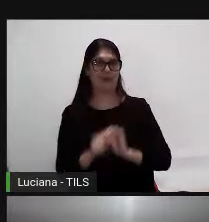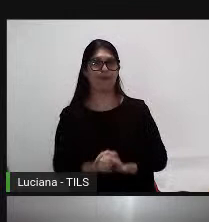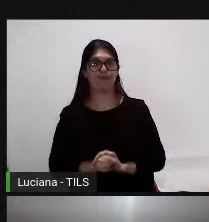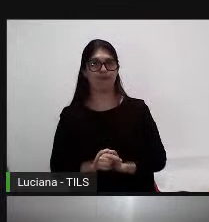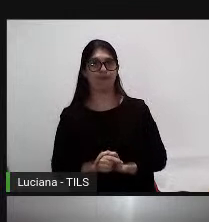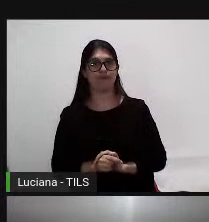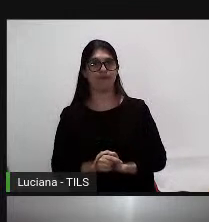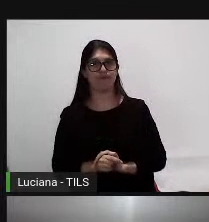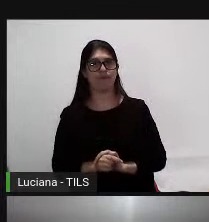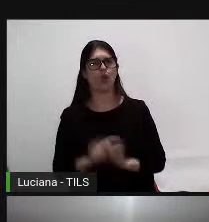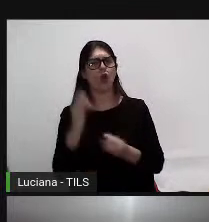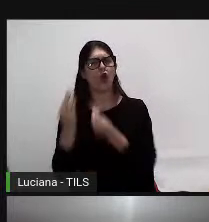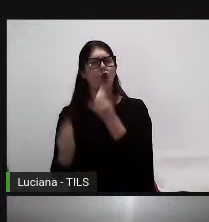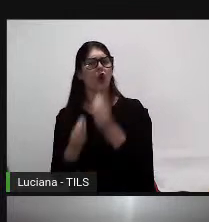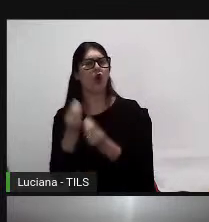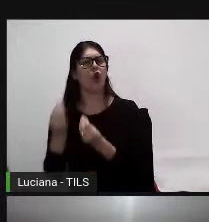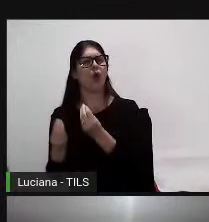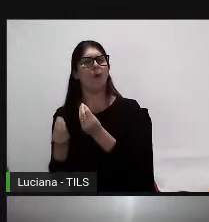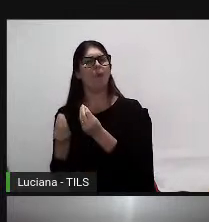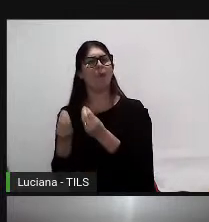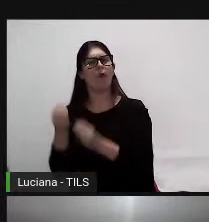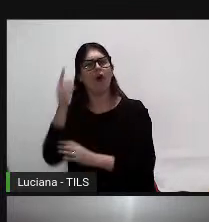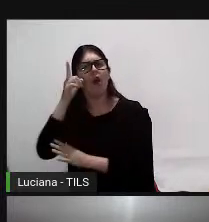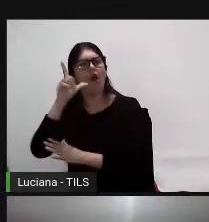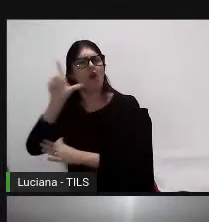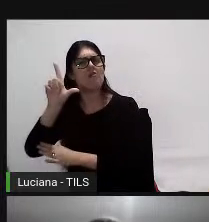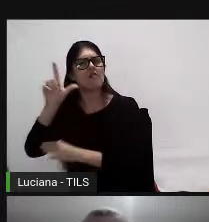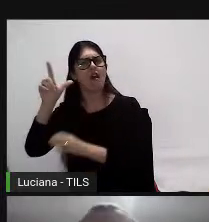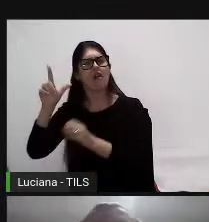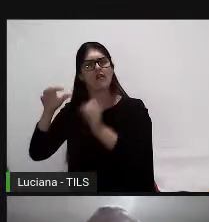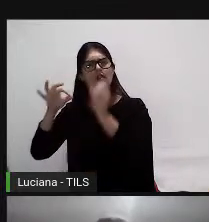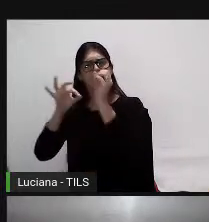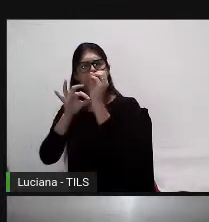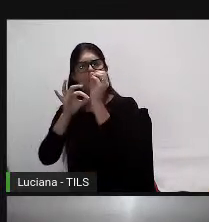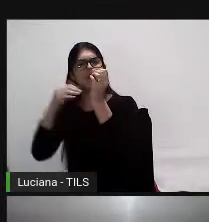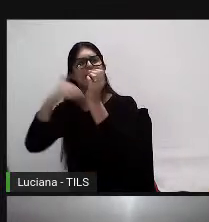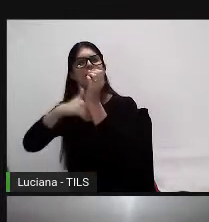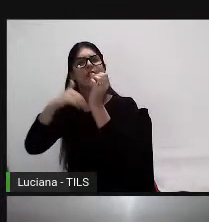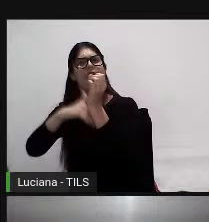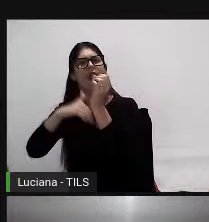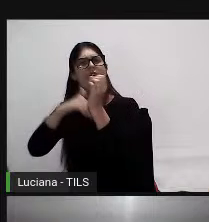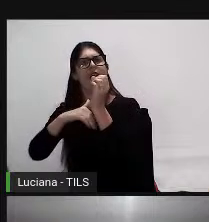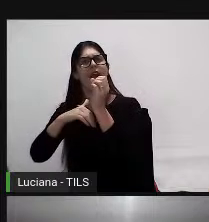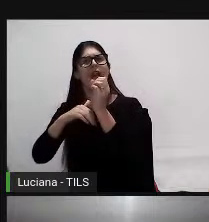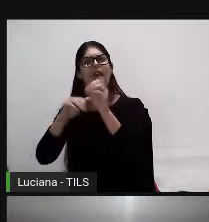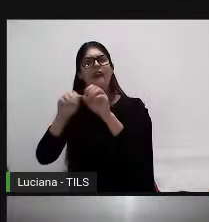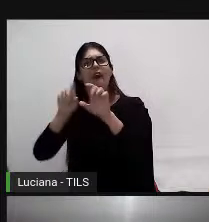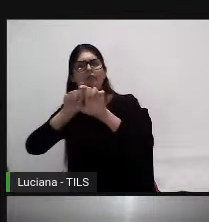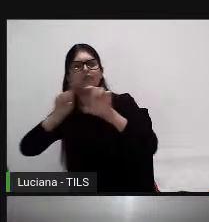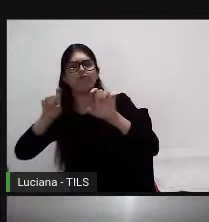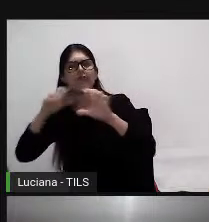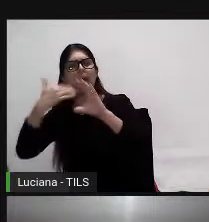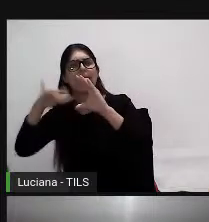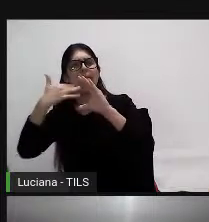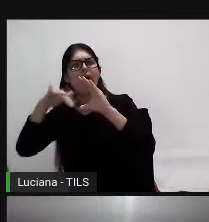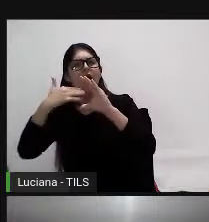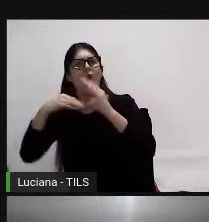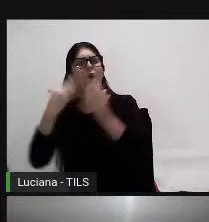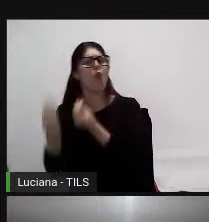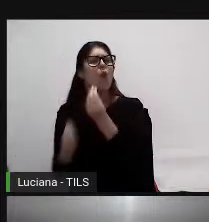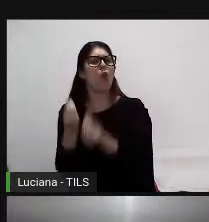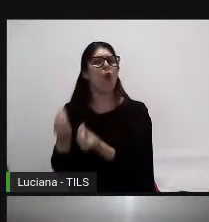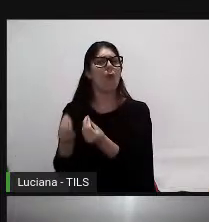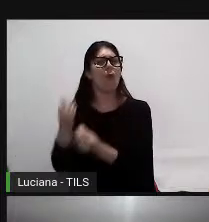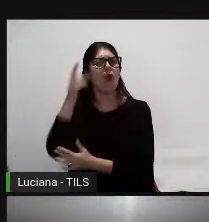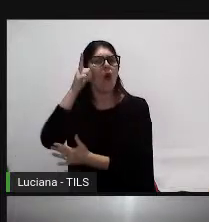Recuperar login e senha do e-mail. Então, o e-mail institucional, aquele arroba alvorada, tá? Então, o e-mail